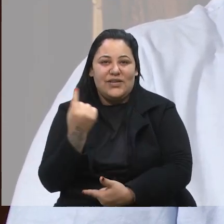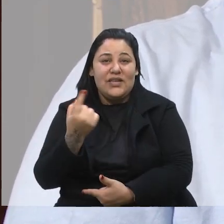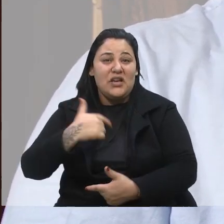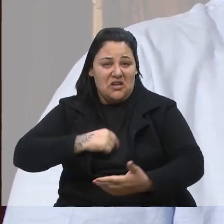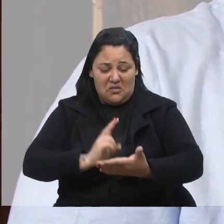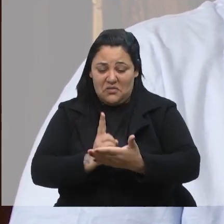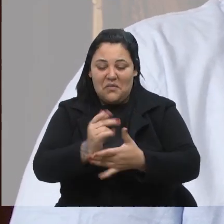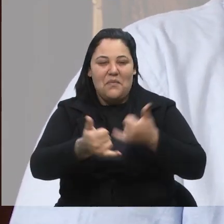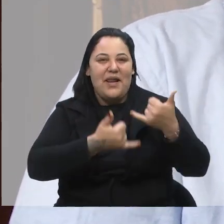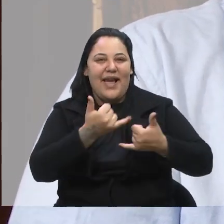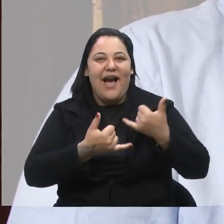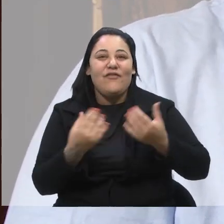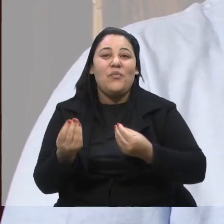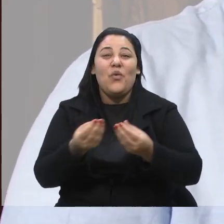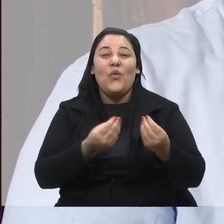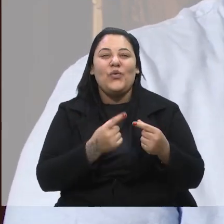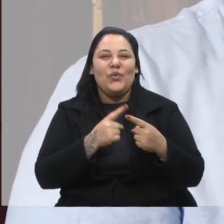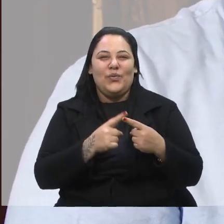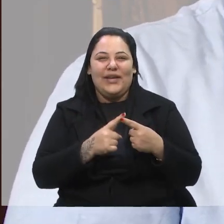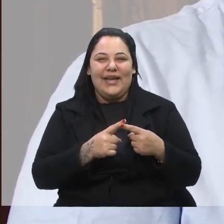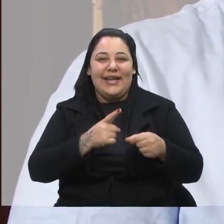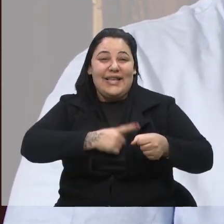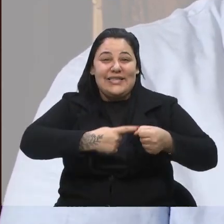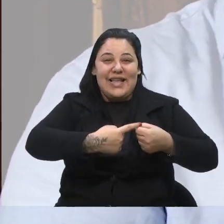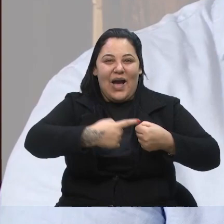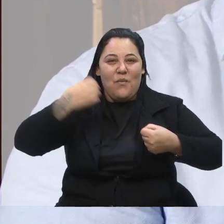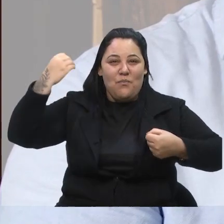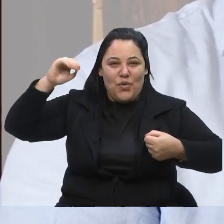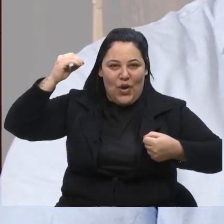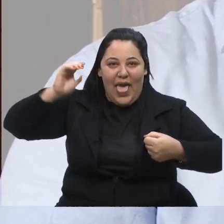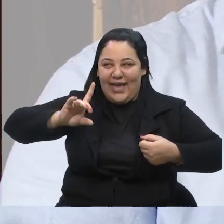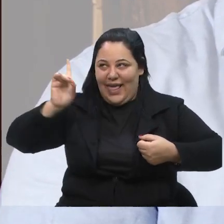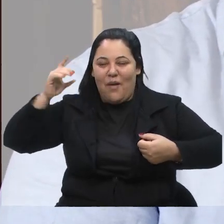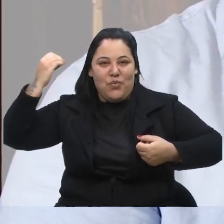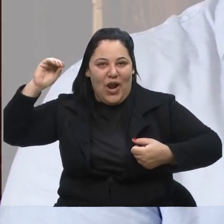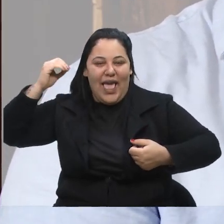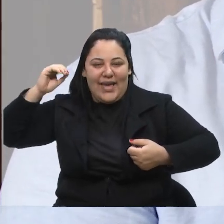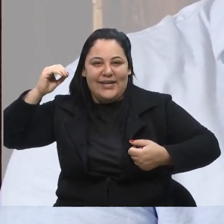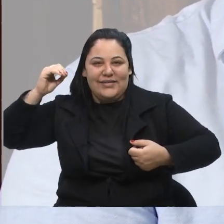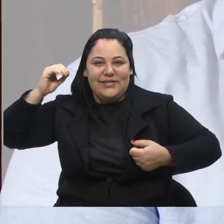muito, né? Porque na cidade de Porto Alegre, na grande Porto Alegre,